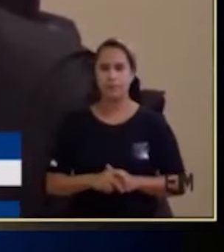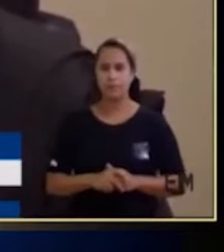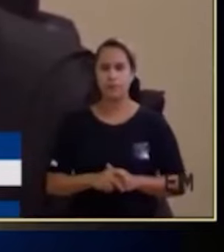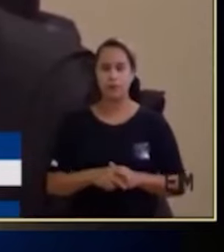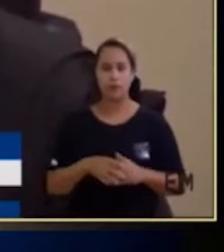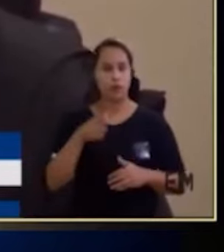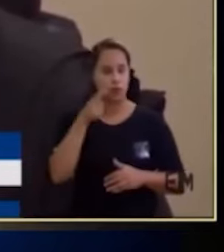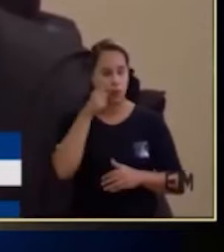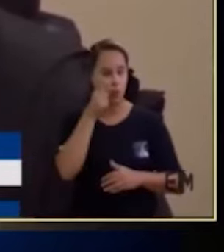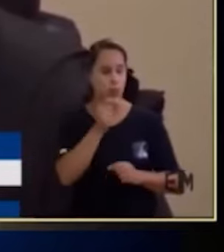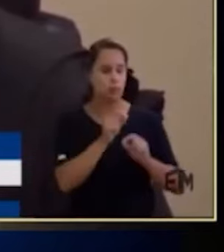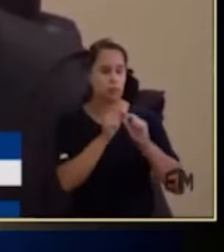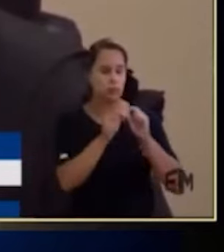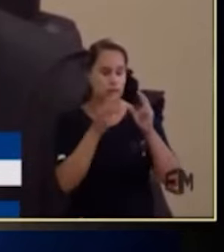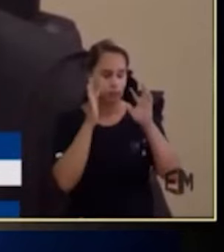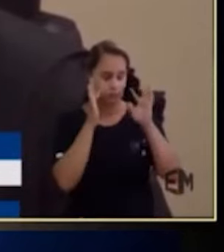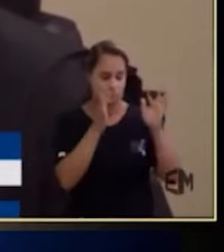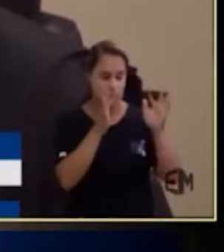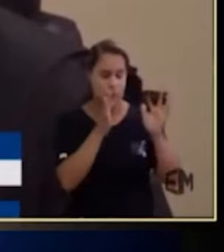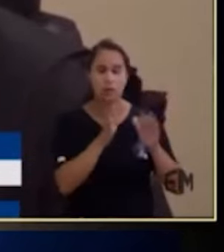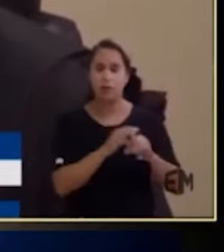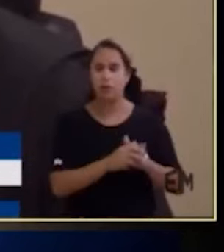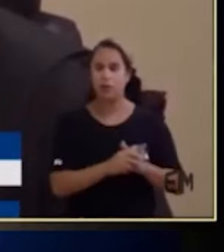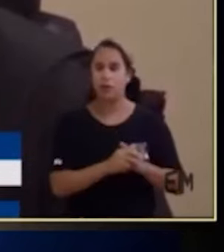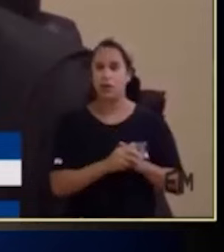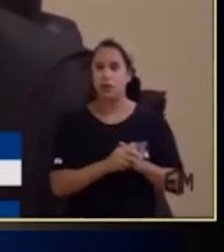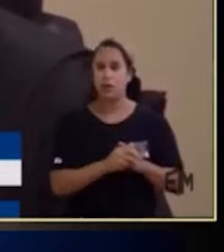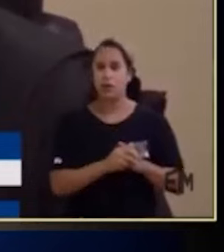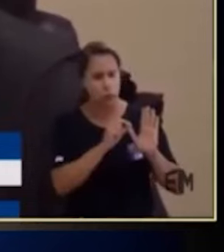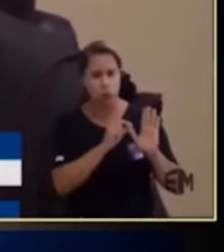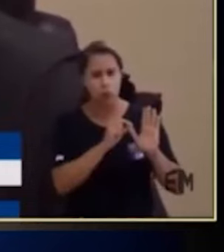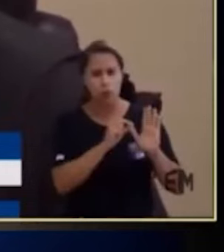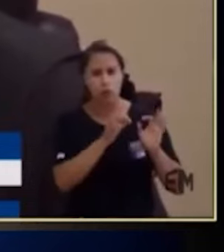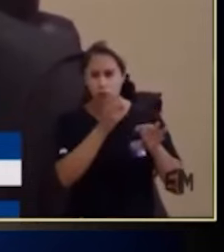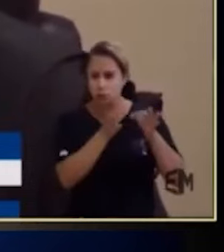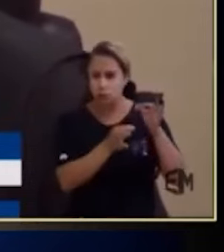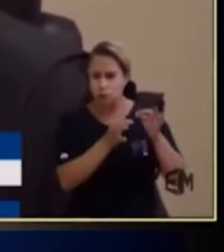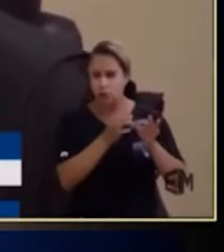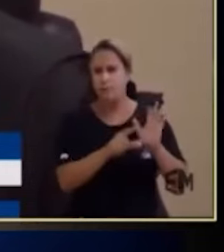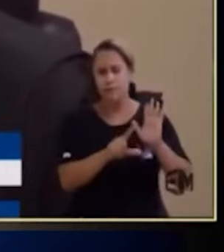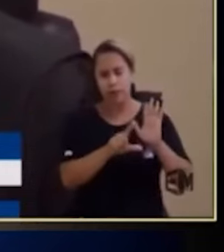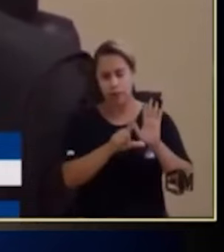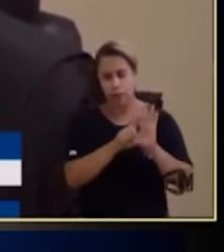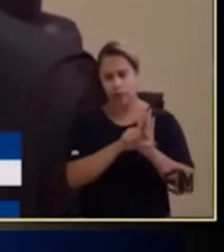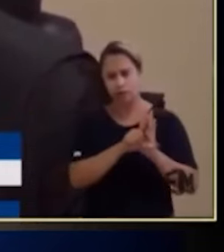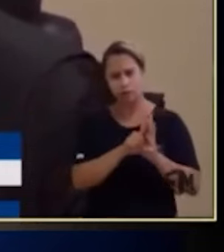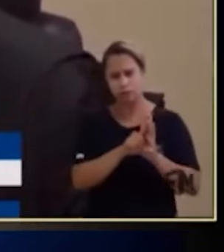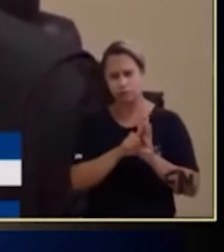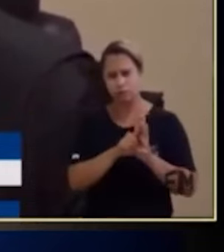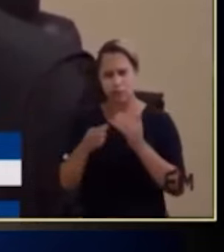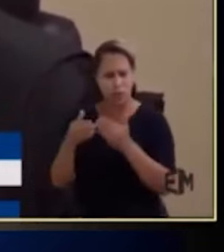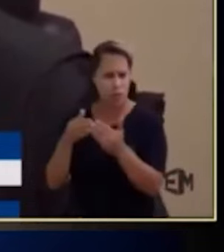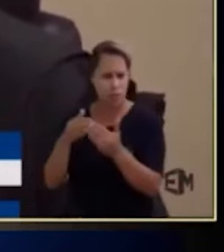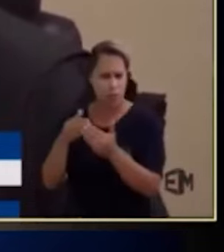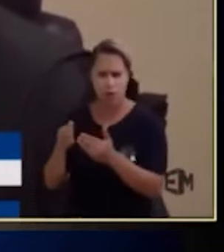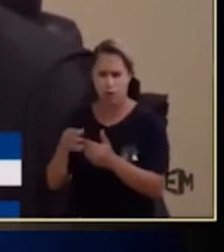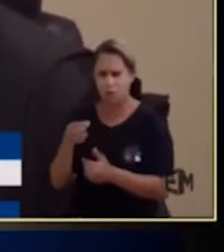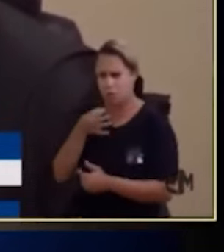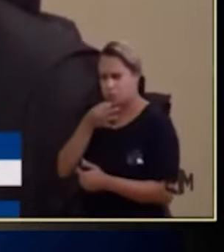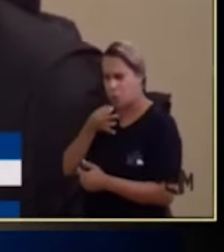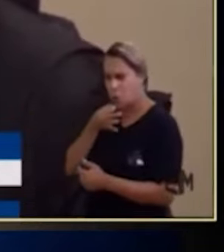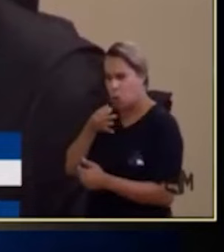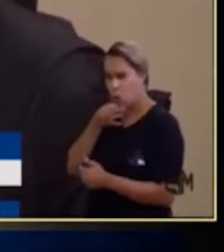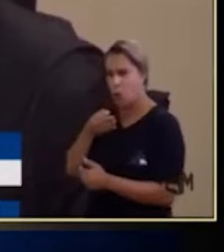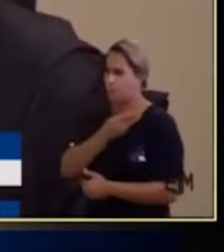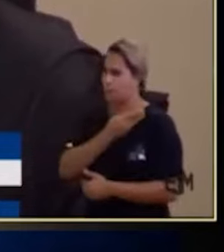do PT lembrando sempre que a ação não é só o PT né o PL também tá junto que é o partido do bolsonaro então o desembargador cumpriu